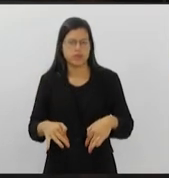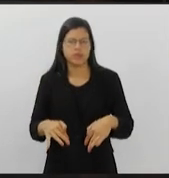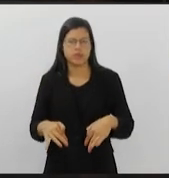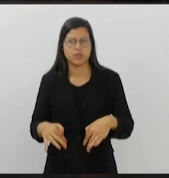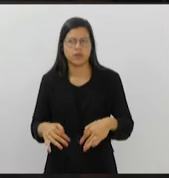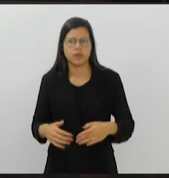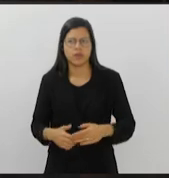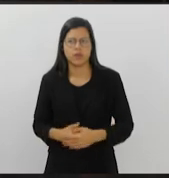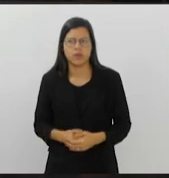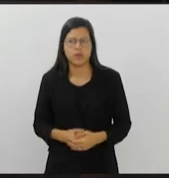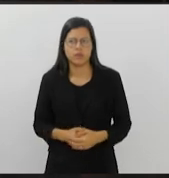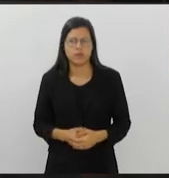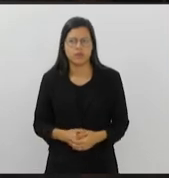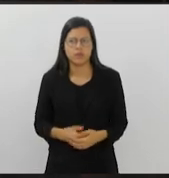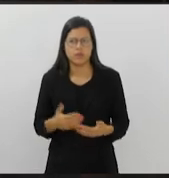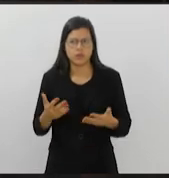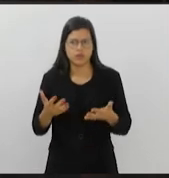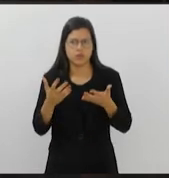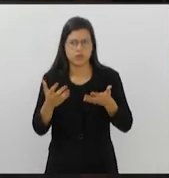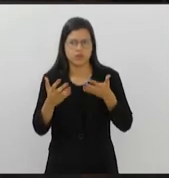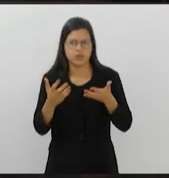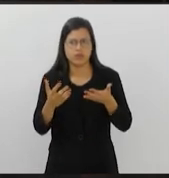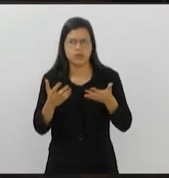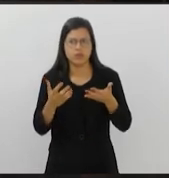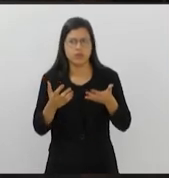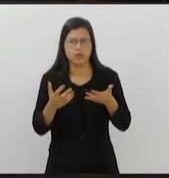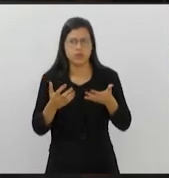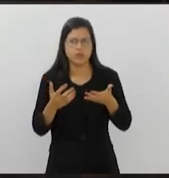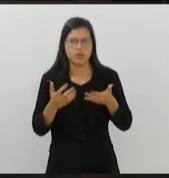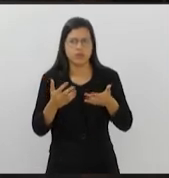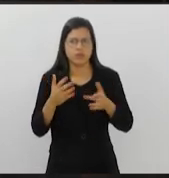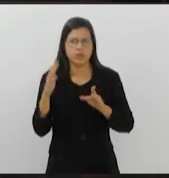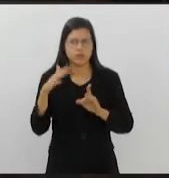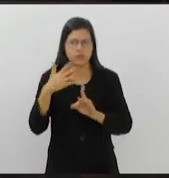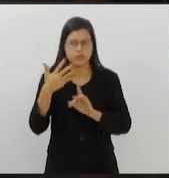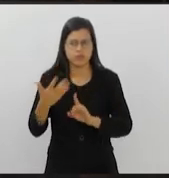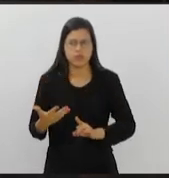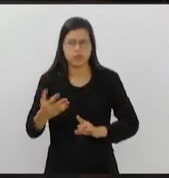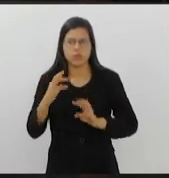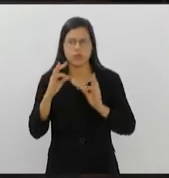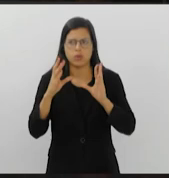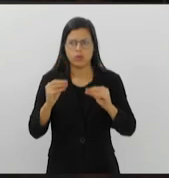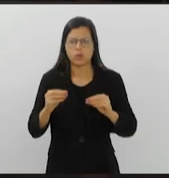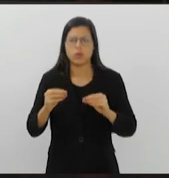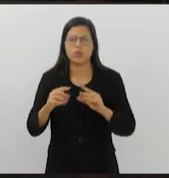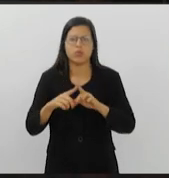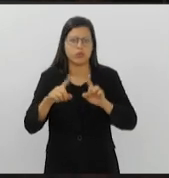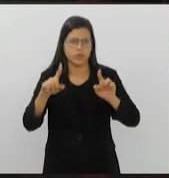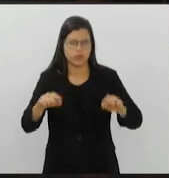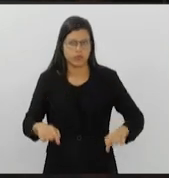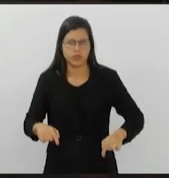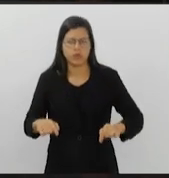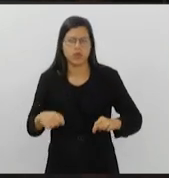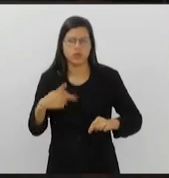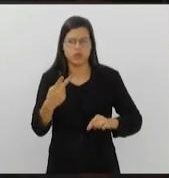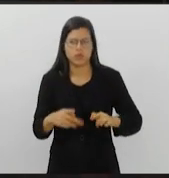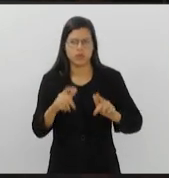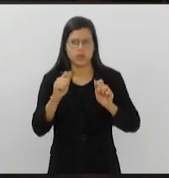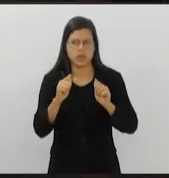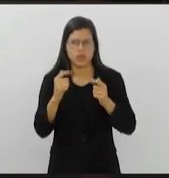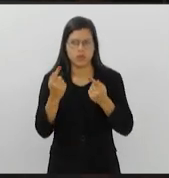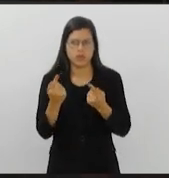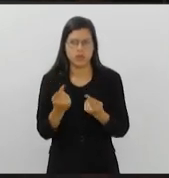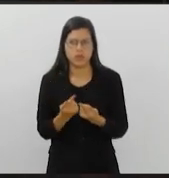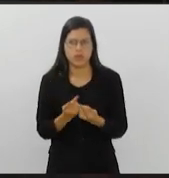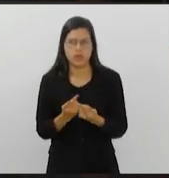expediente, final gostaria de estar saudando a todos os servidores da casa, como também Vossa Excelência